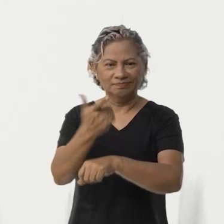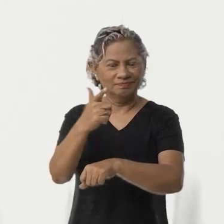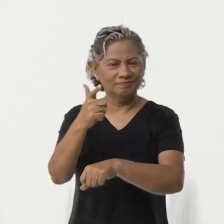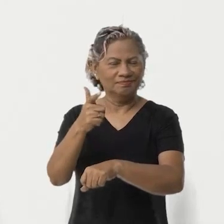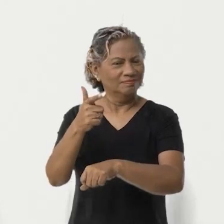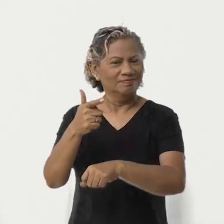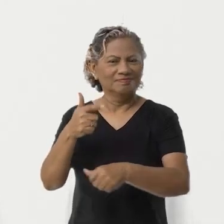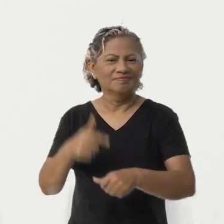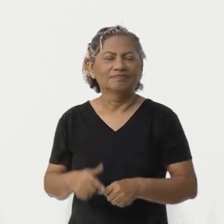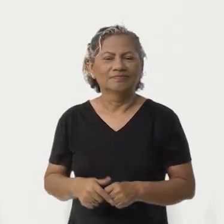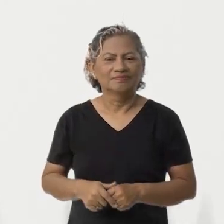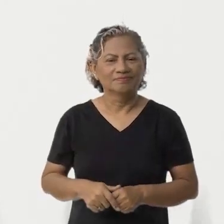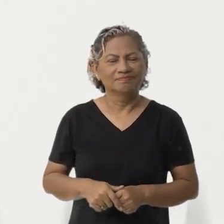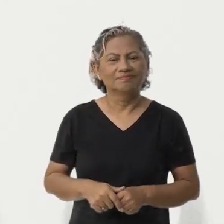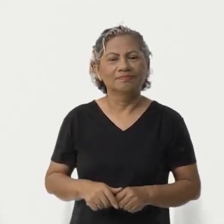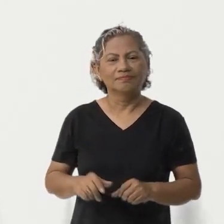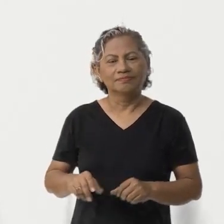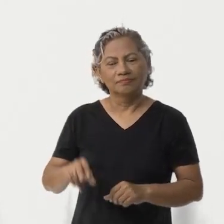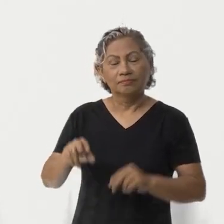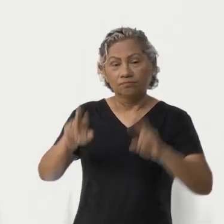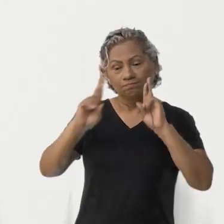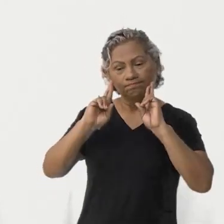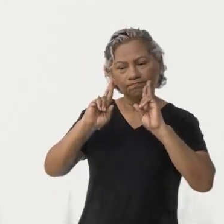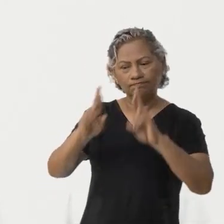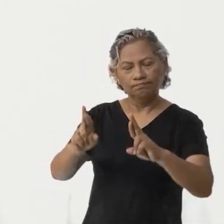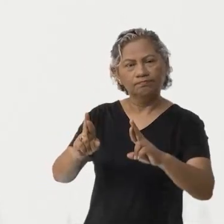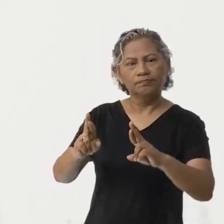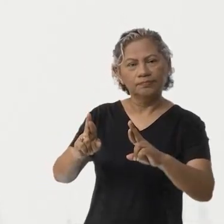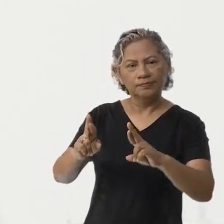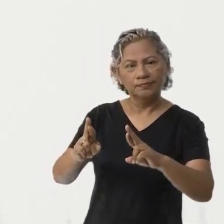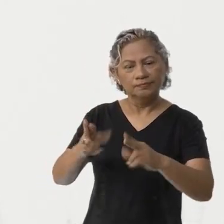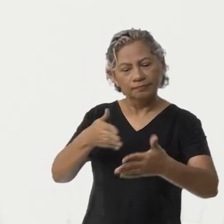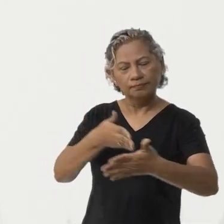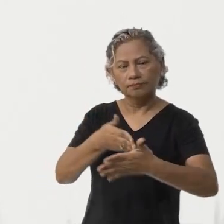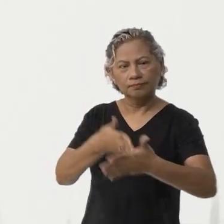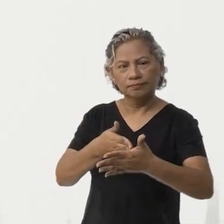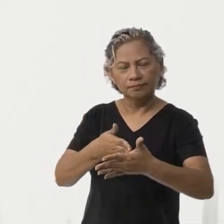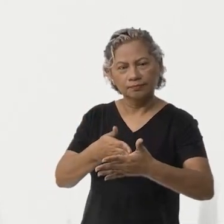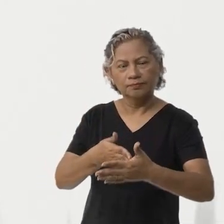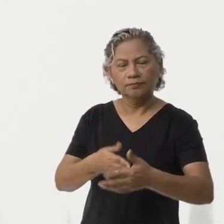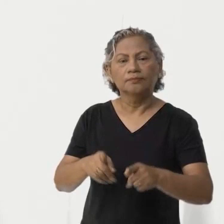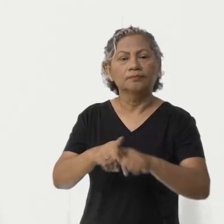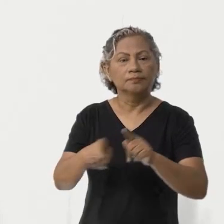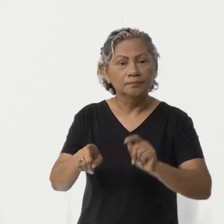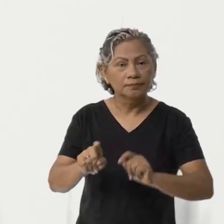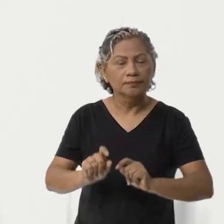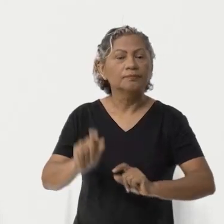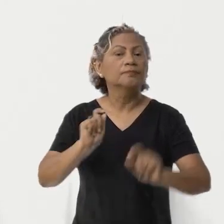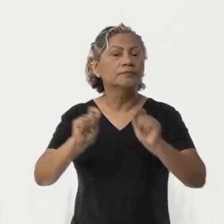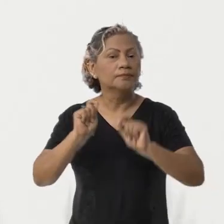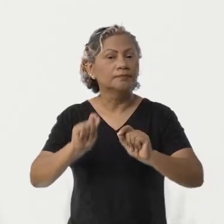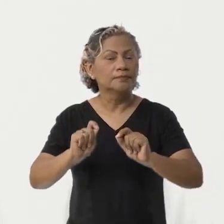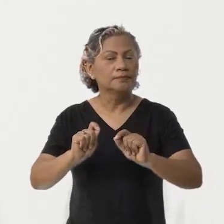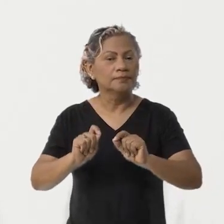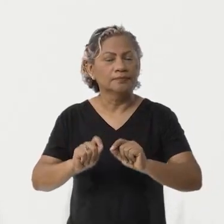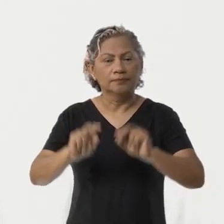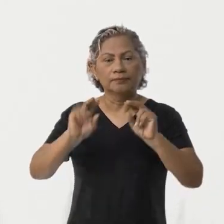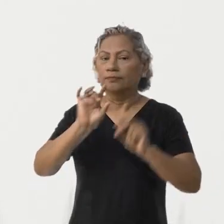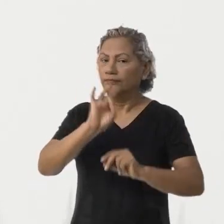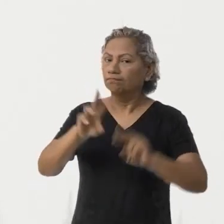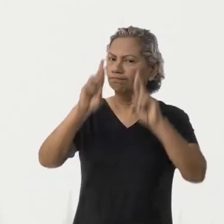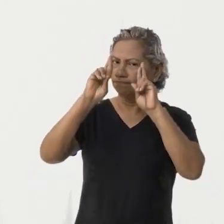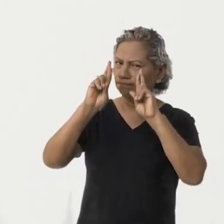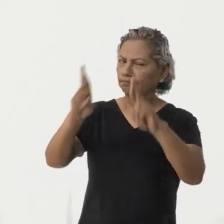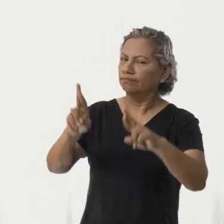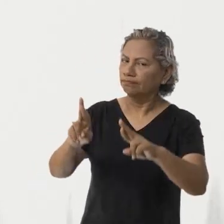limites estaduais, ou seja, ela não respeitou o limite que aquele estado possui. Ela vai respeitar o limite da vegetação,